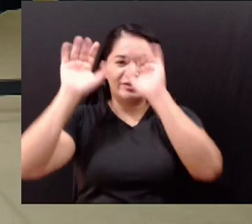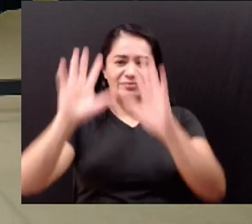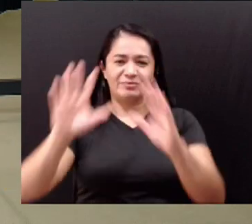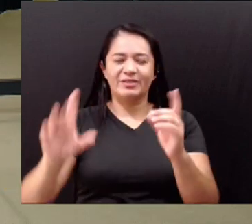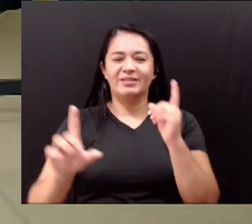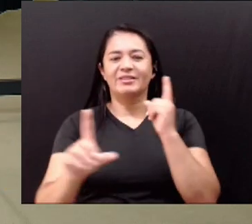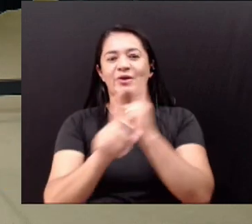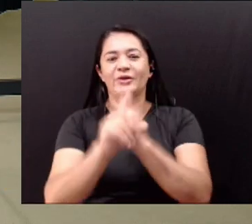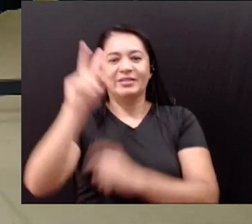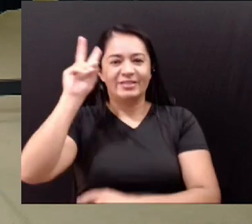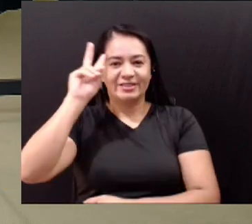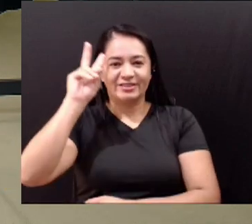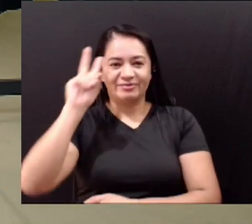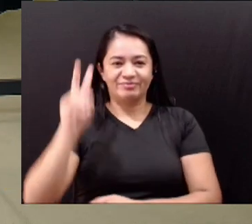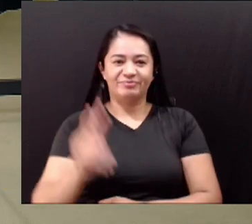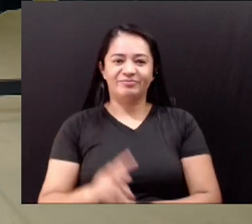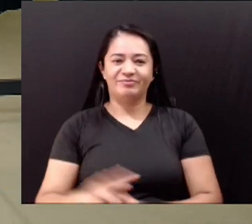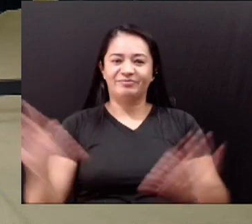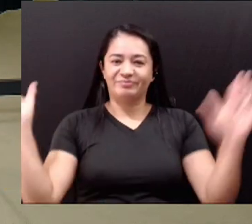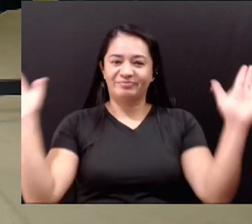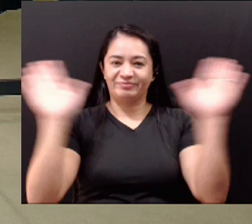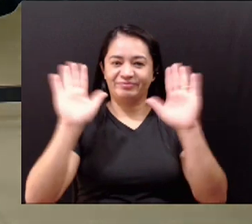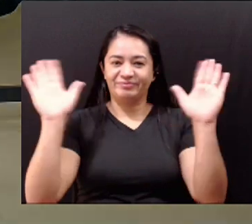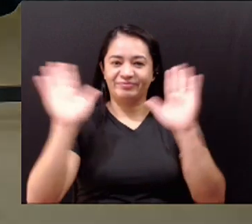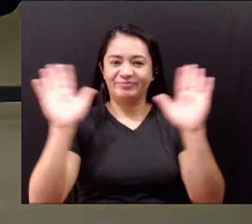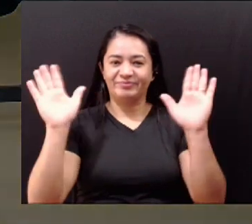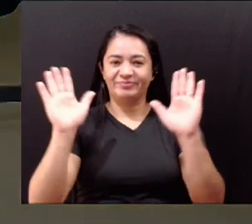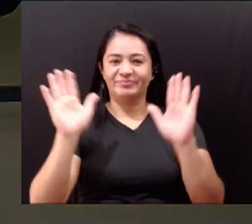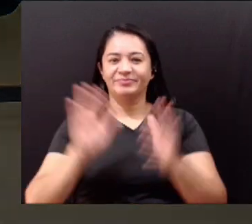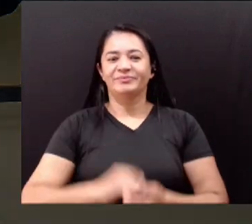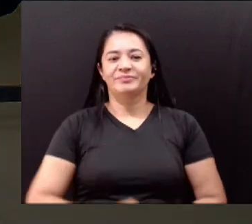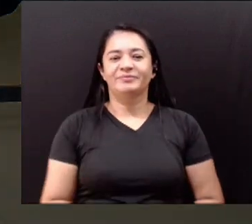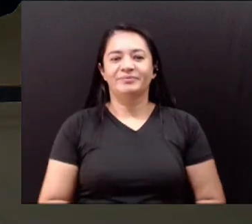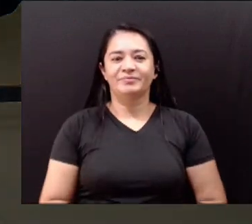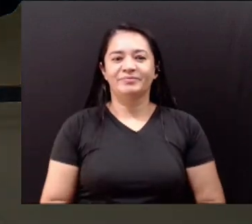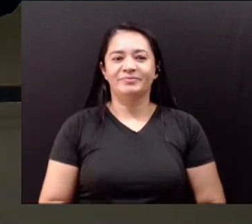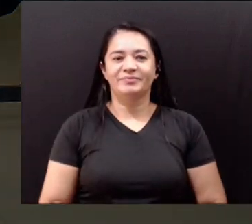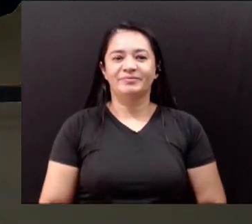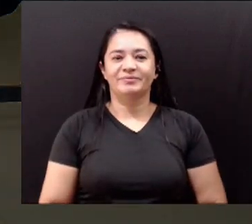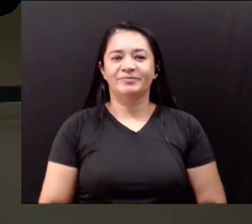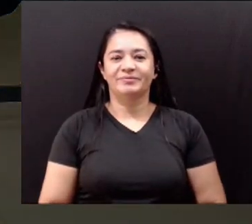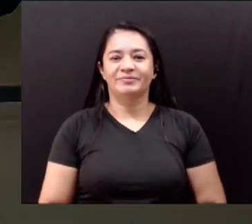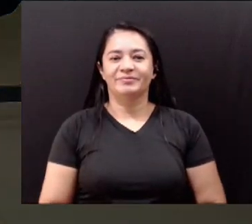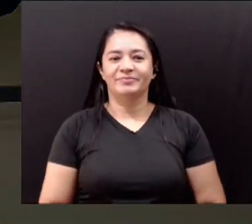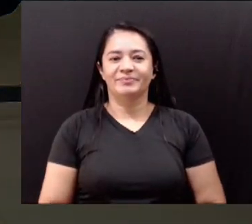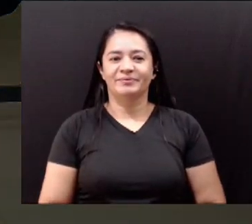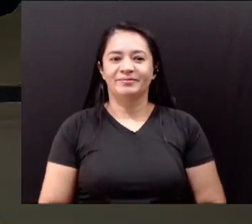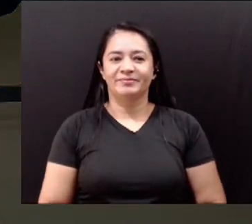quiser. Valeu, pessoal! Fica com Deus, tchau, tchau! Valeu, pessoal, valeu, meninas! Obrigada. Obrigada!